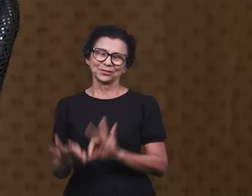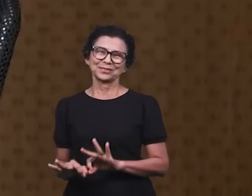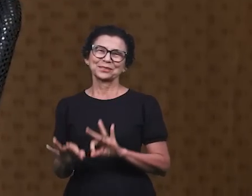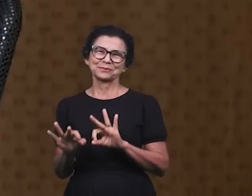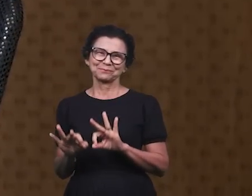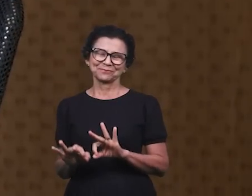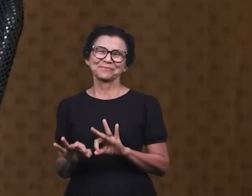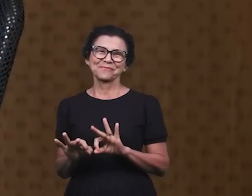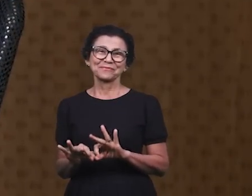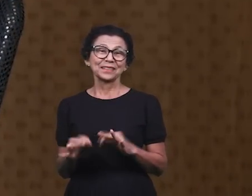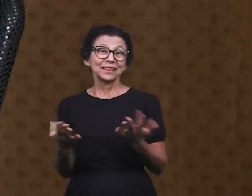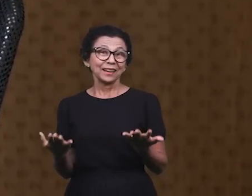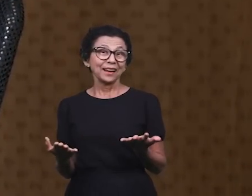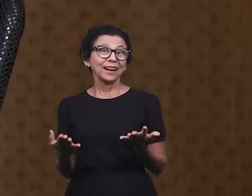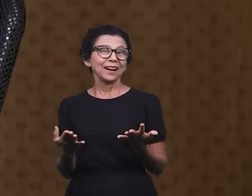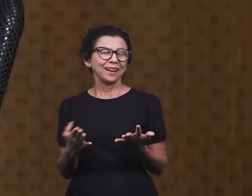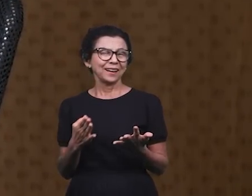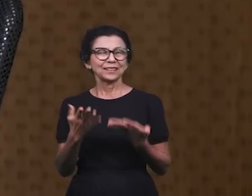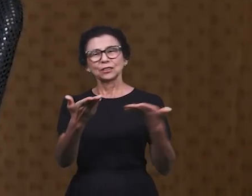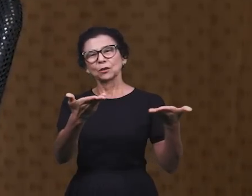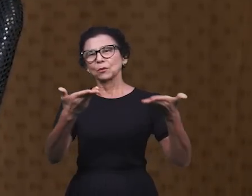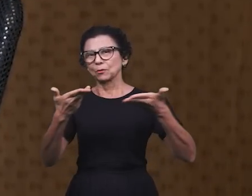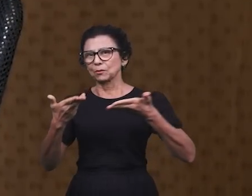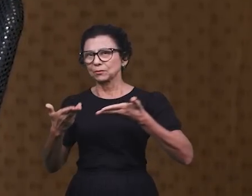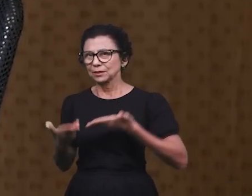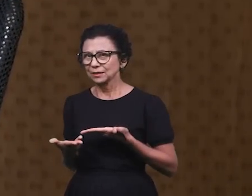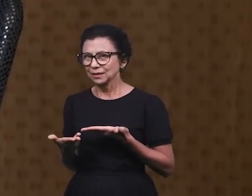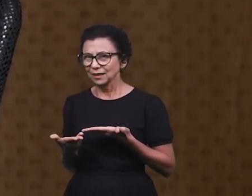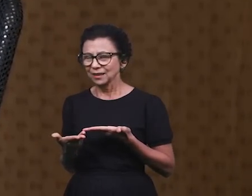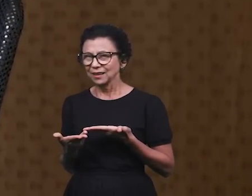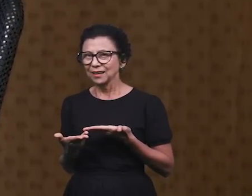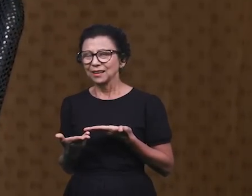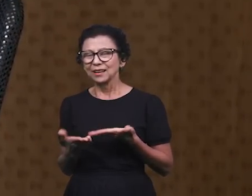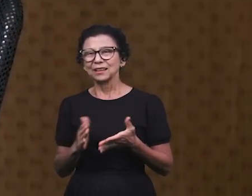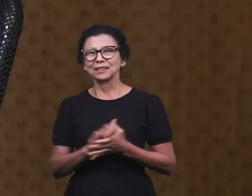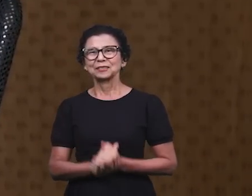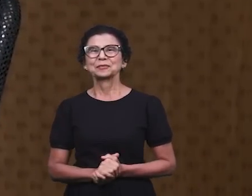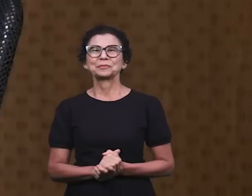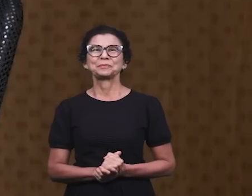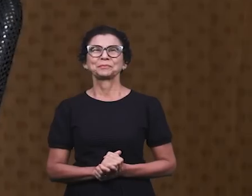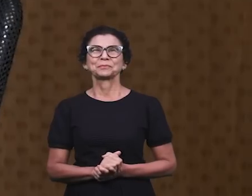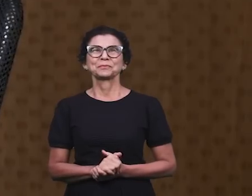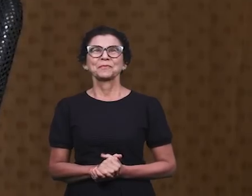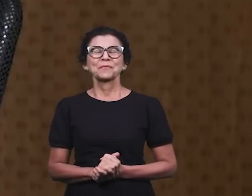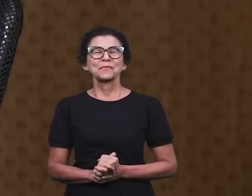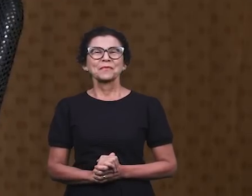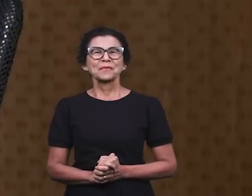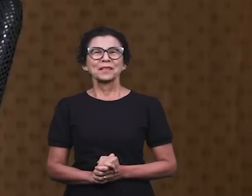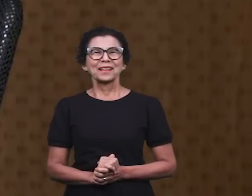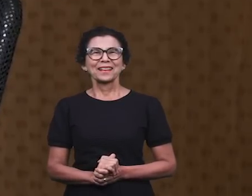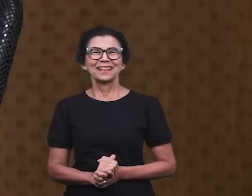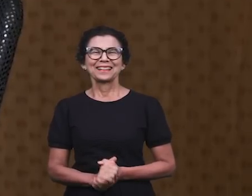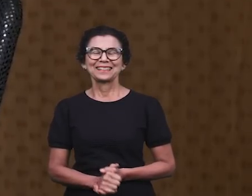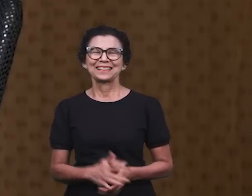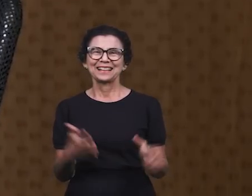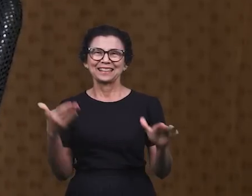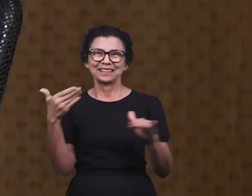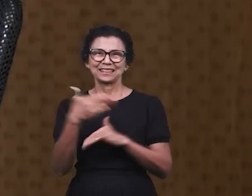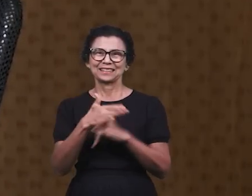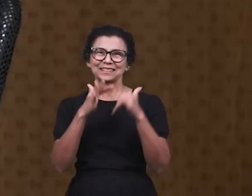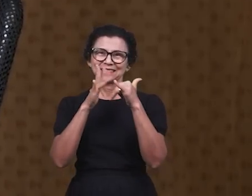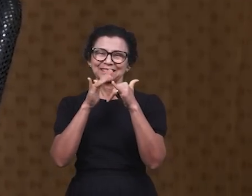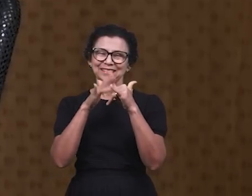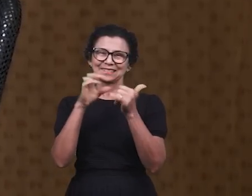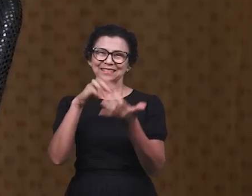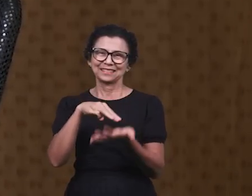nos assistindo. Isso. E eu gostaria de já convidar a todos a fazerem uma maratona, maratonar o nosso canal no